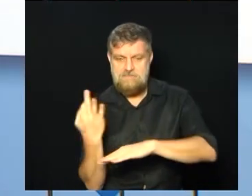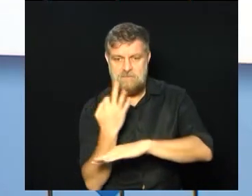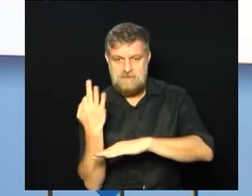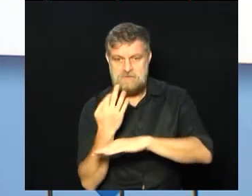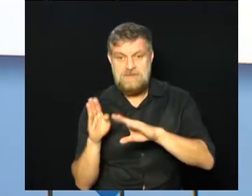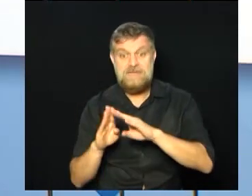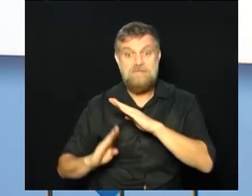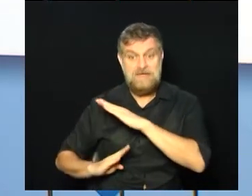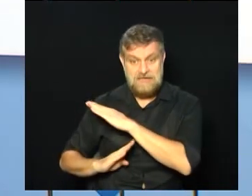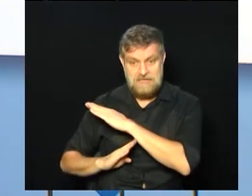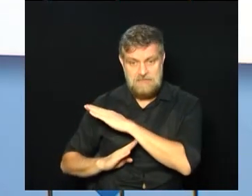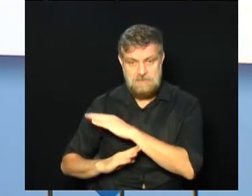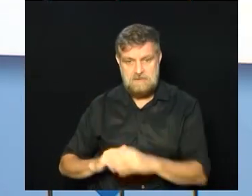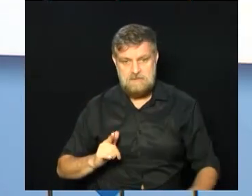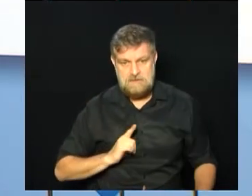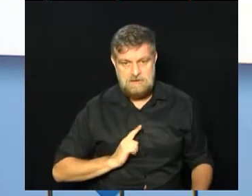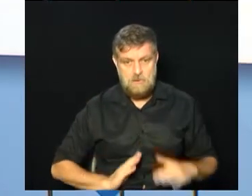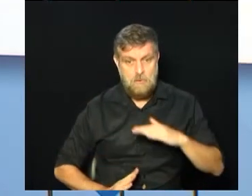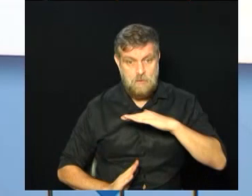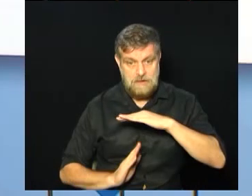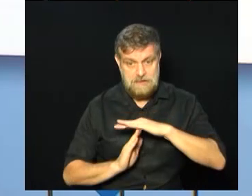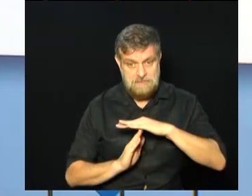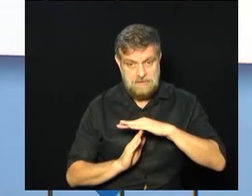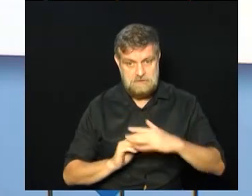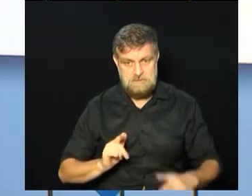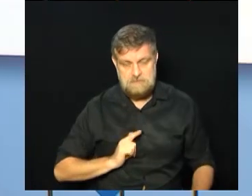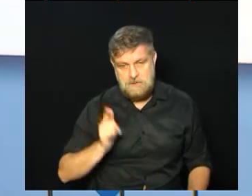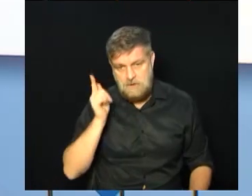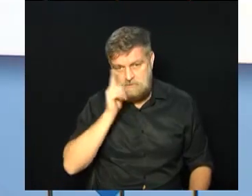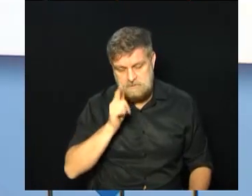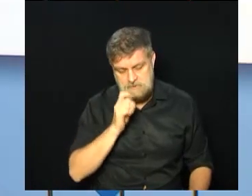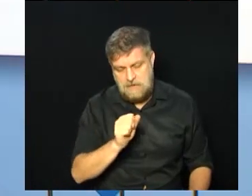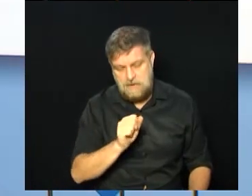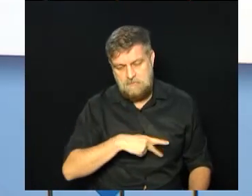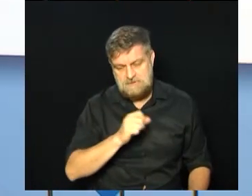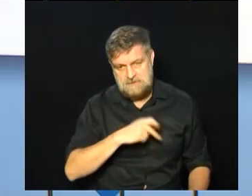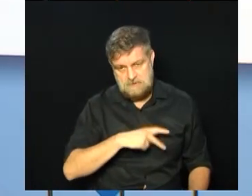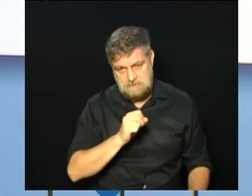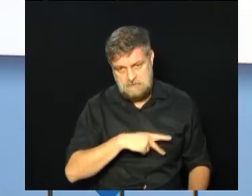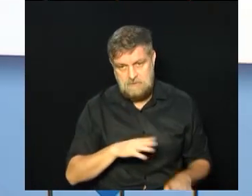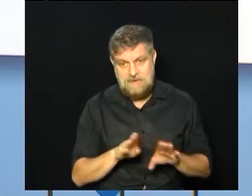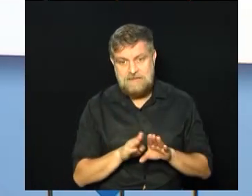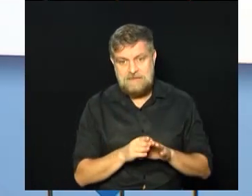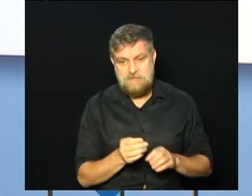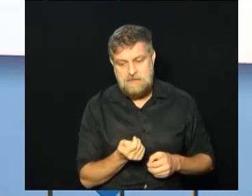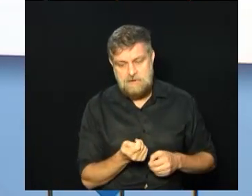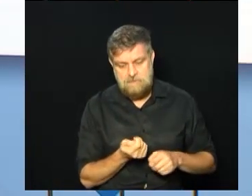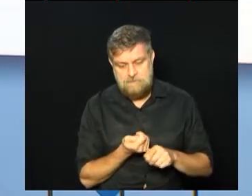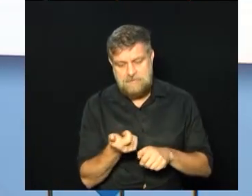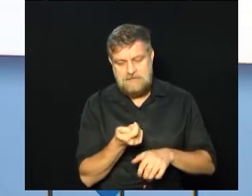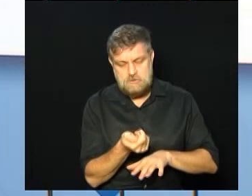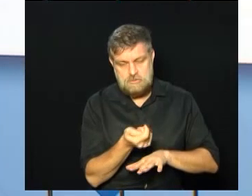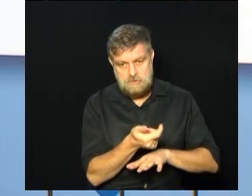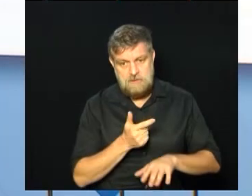Câmara Municipal, fixa o limite máximo para concessão de aposentadorias e pensões pelo